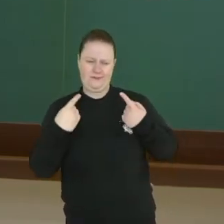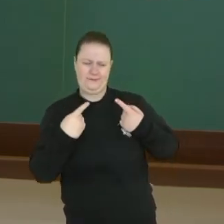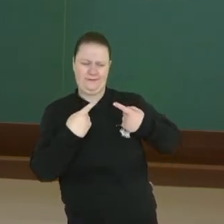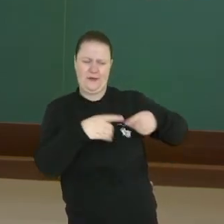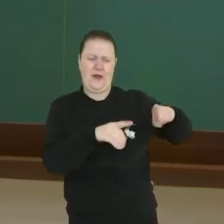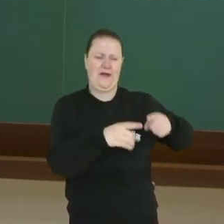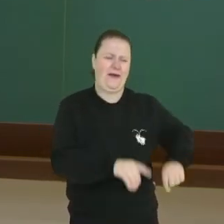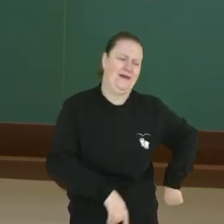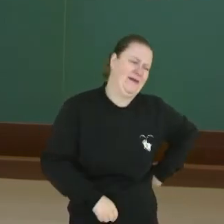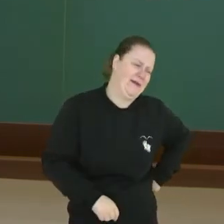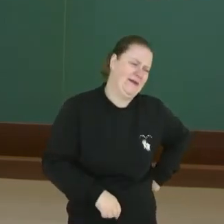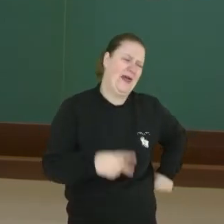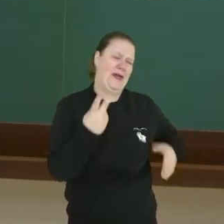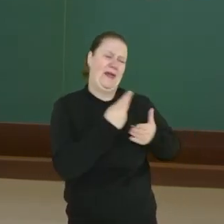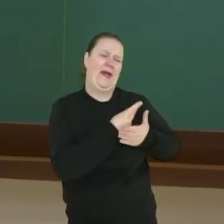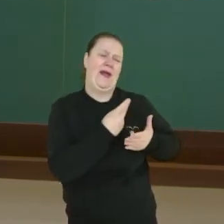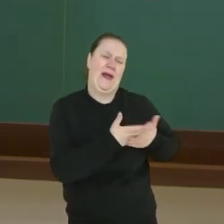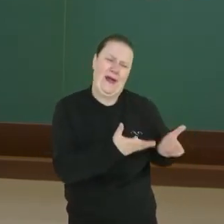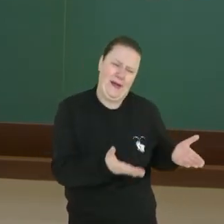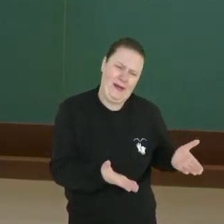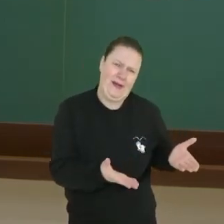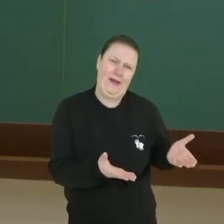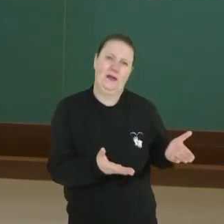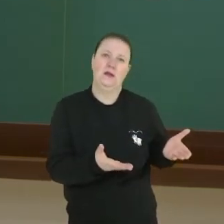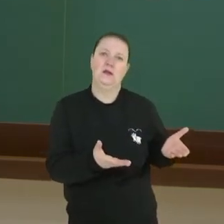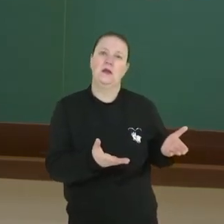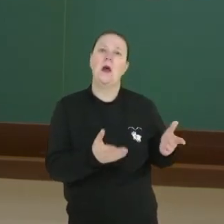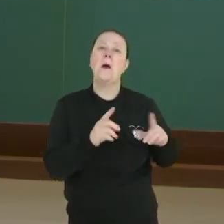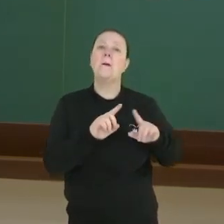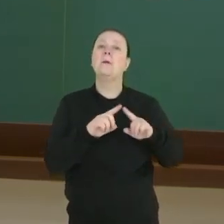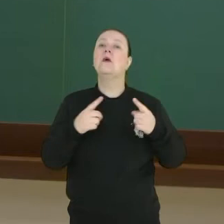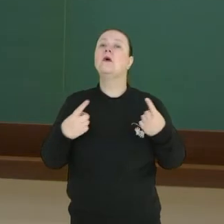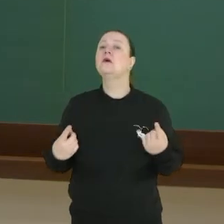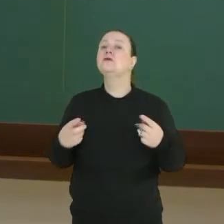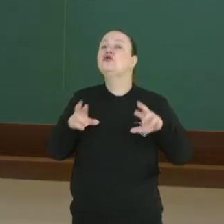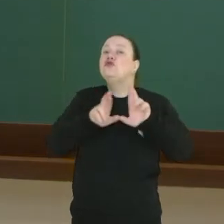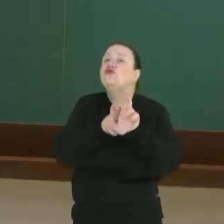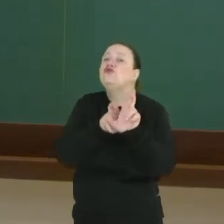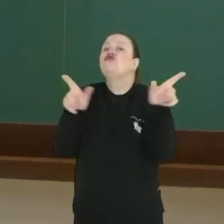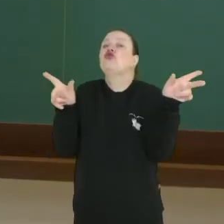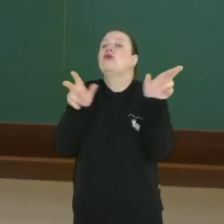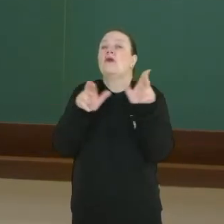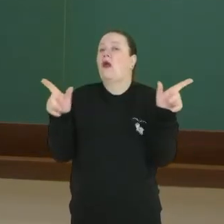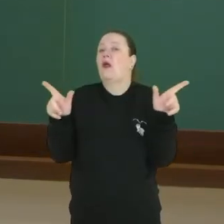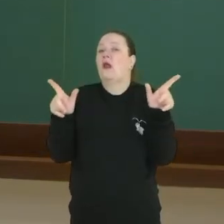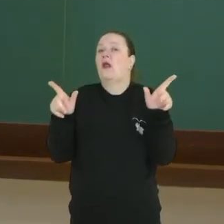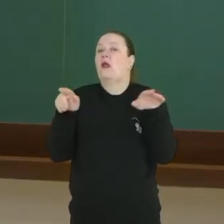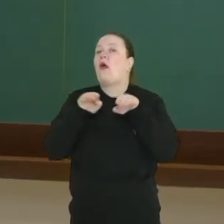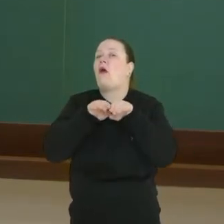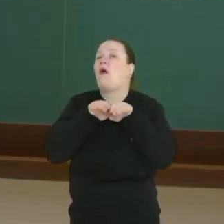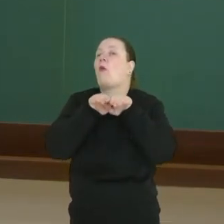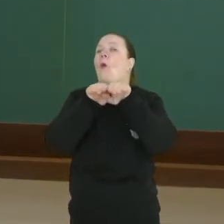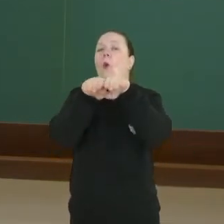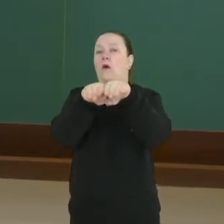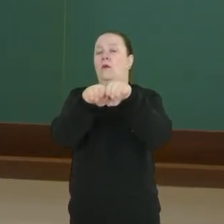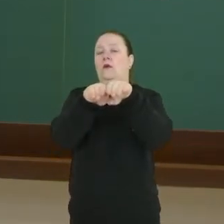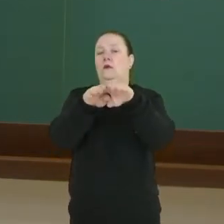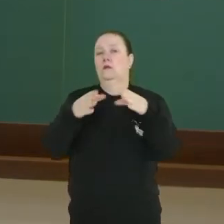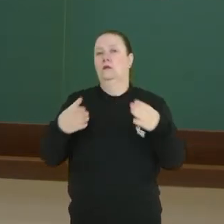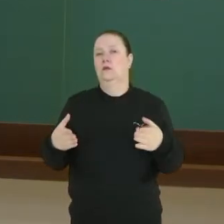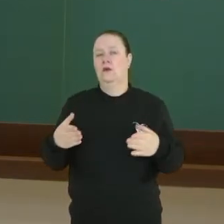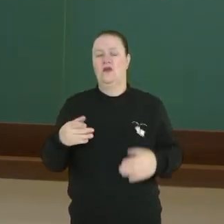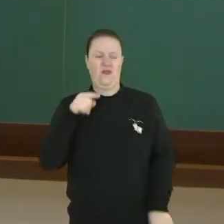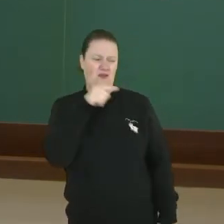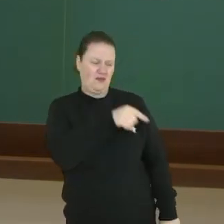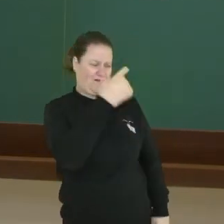elas falam de uma maneira um pouco diferente daquela que é considerada a norma padrão. Ah, você não